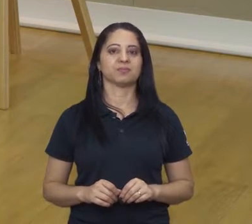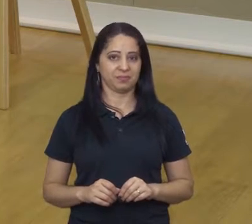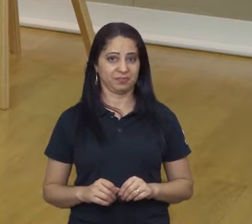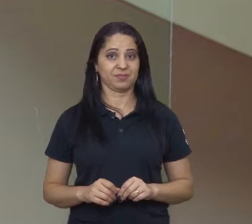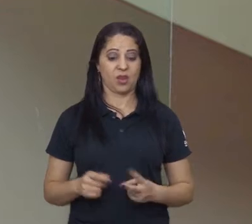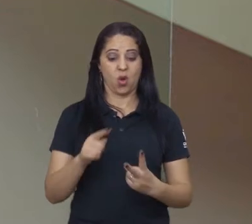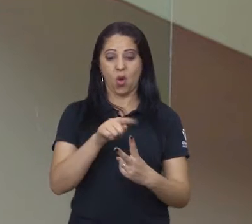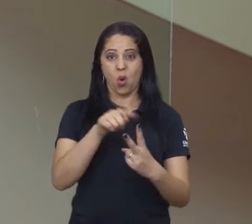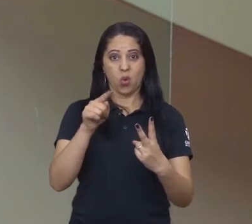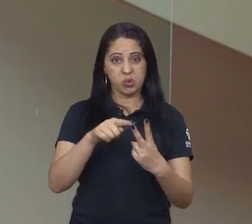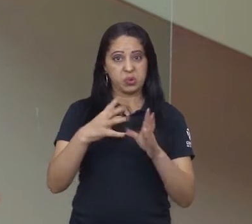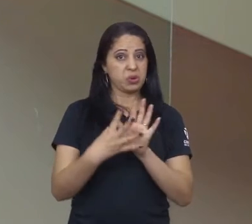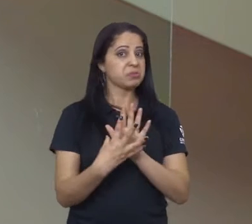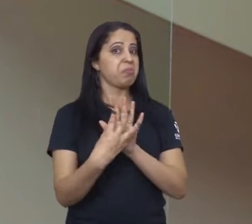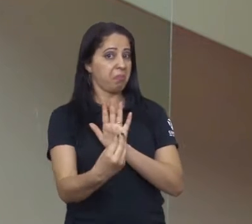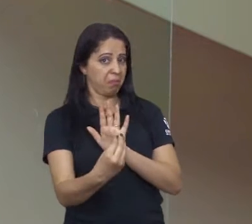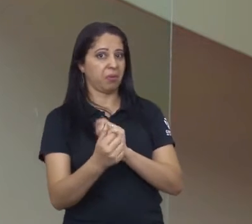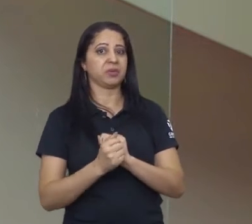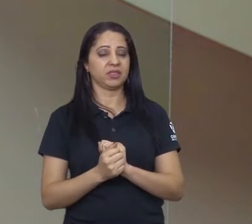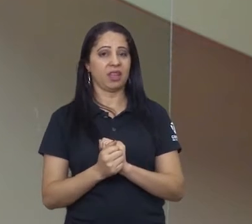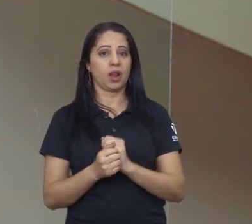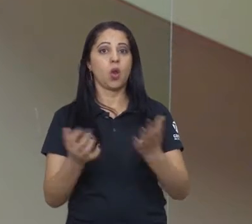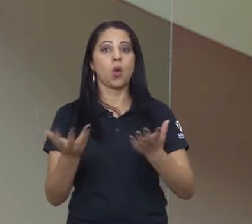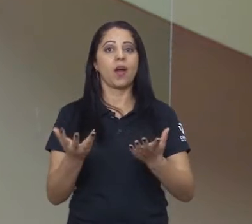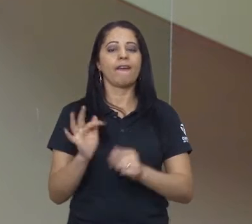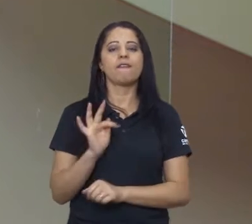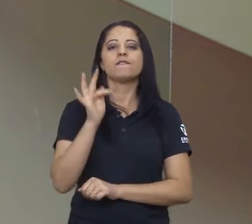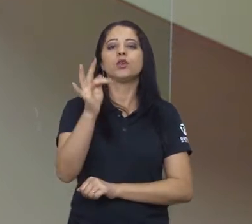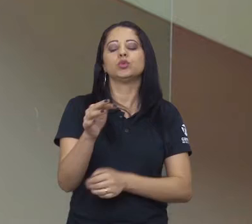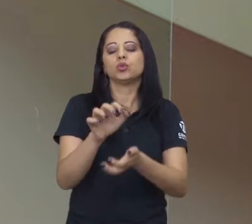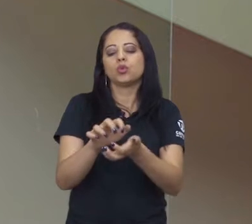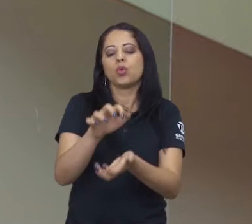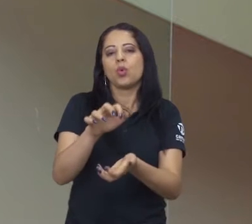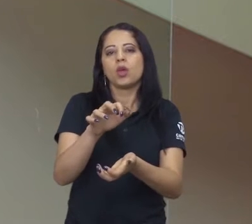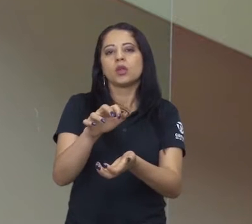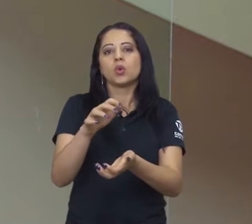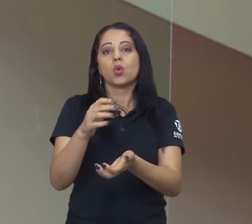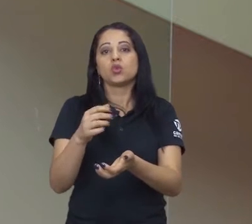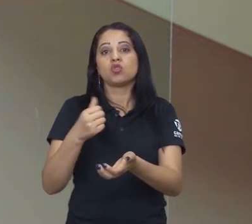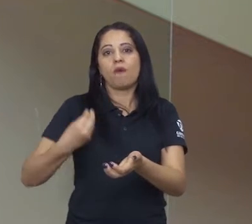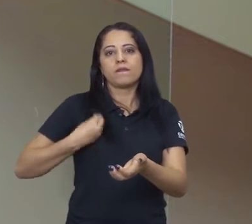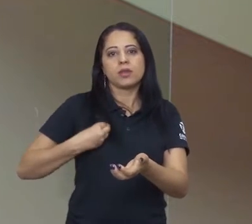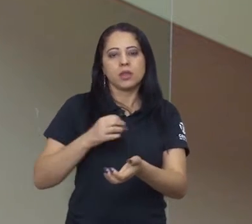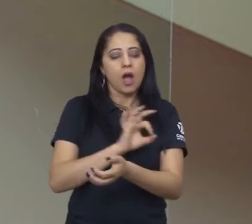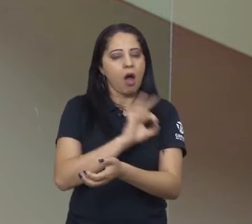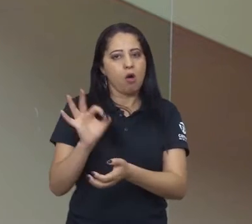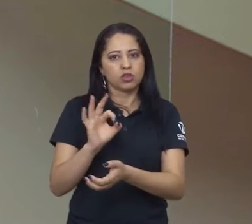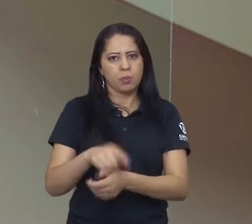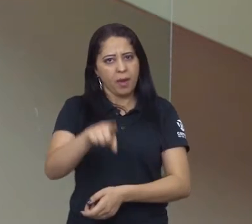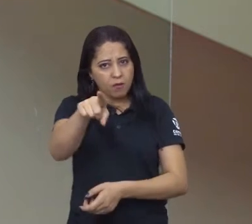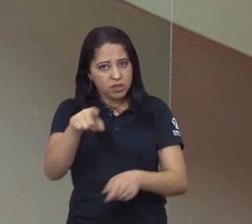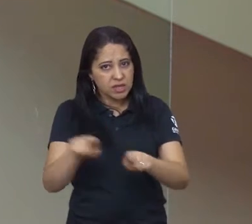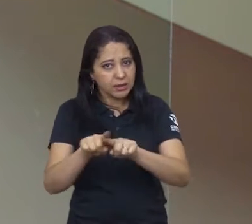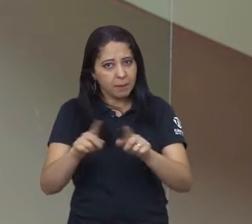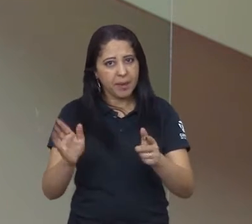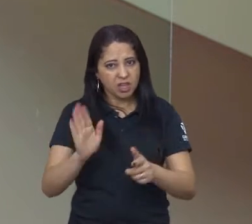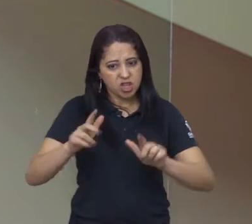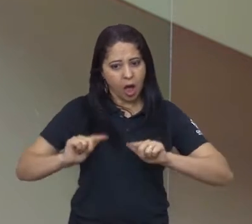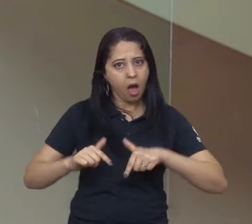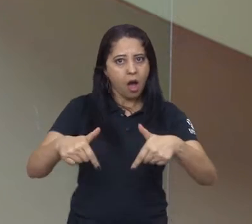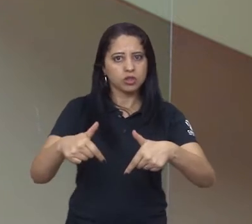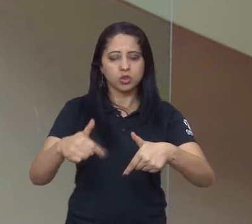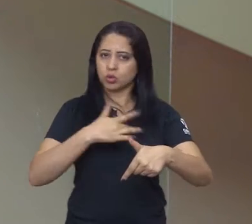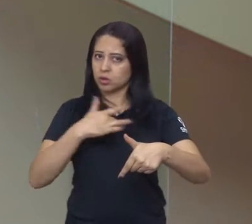um exemplo de casal jovem que busca envelhecer com qualidade de vida e você já deu início a atitudes mais